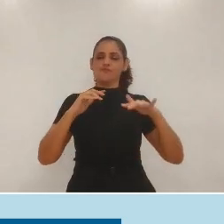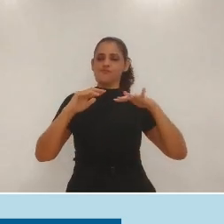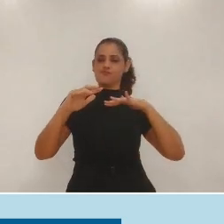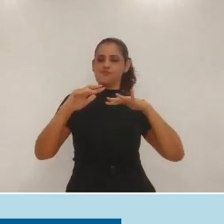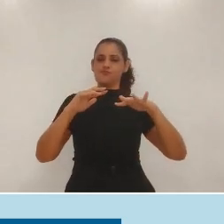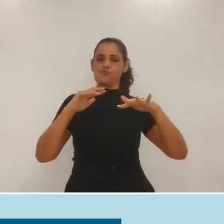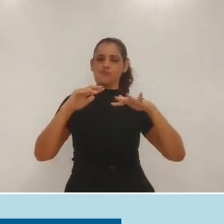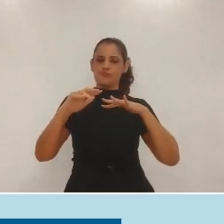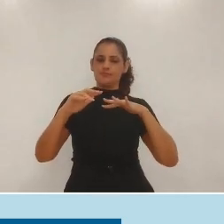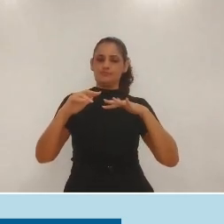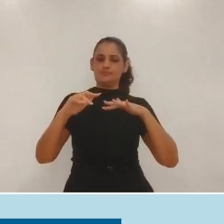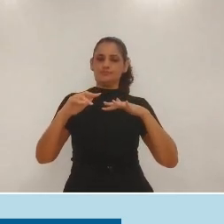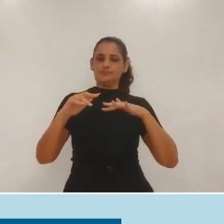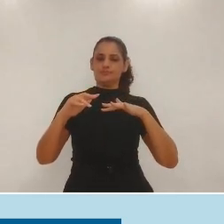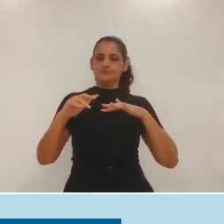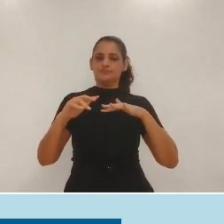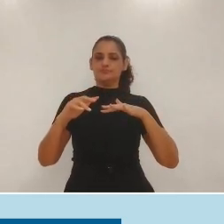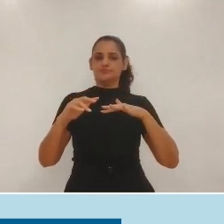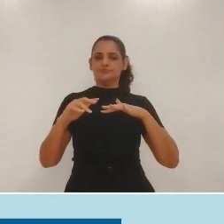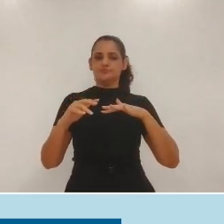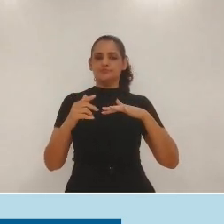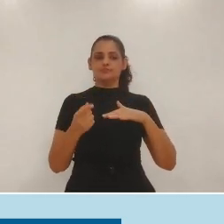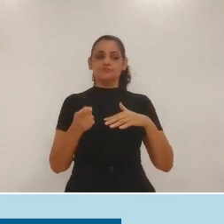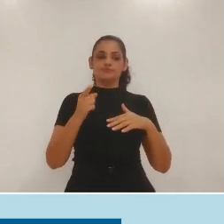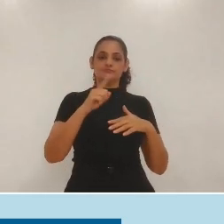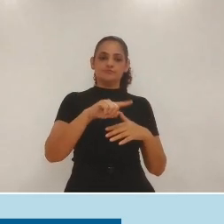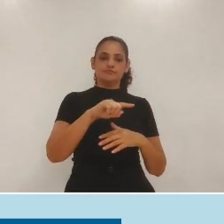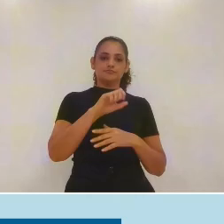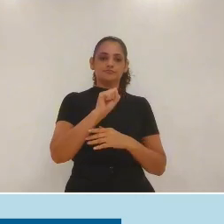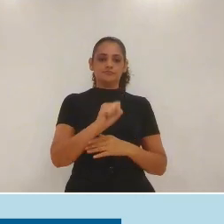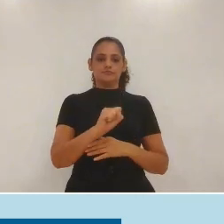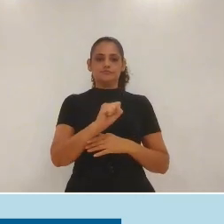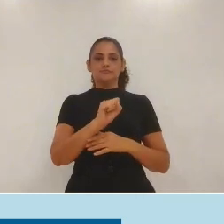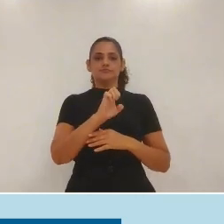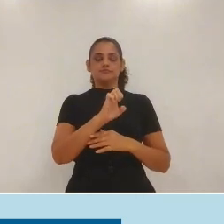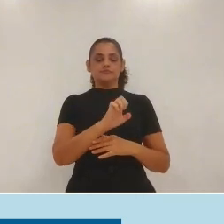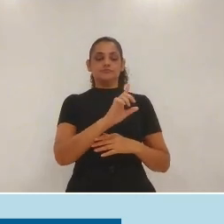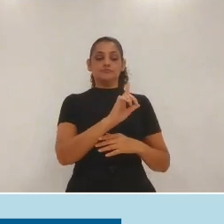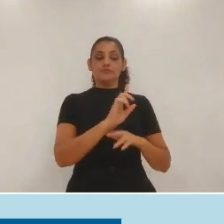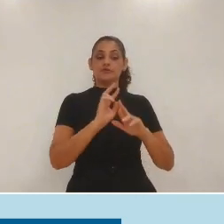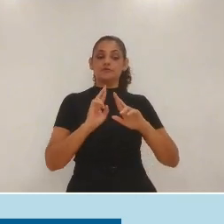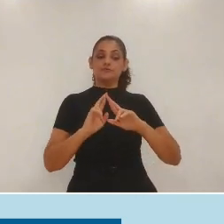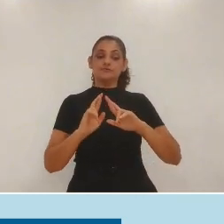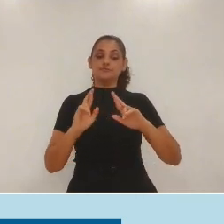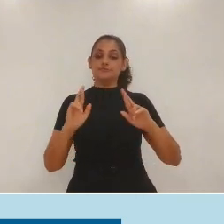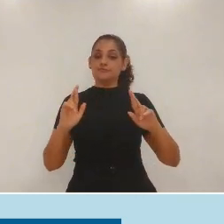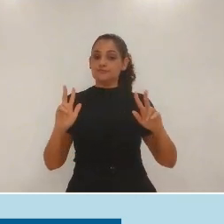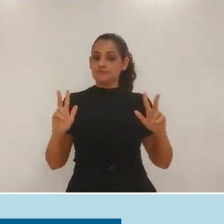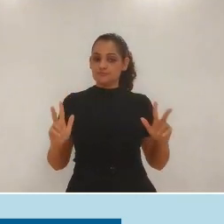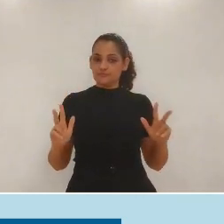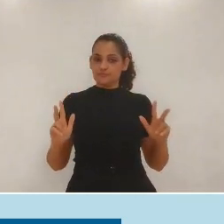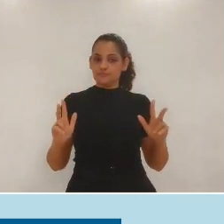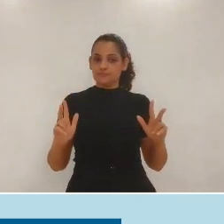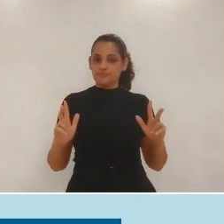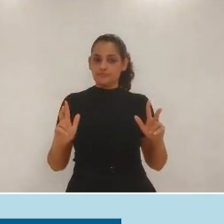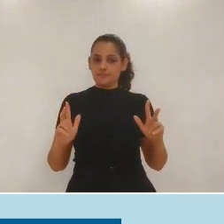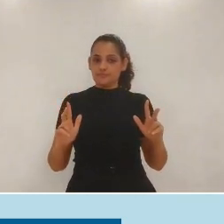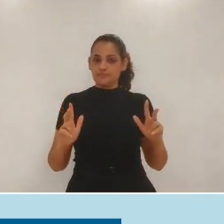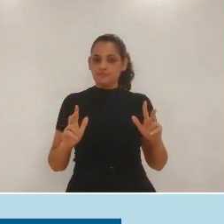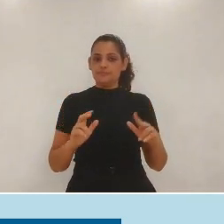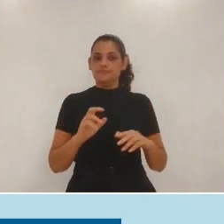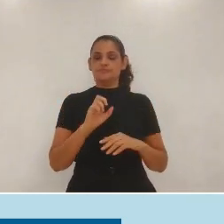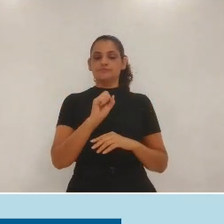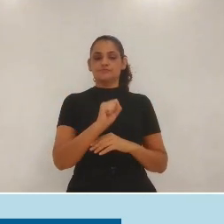uma coisa, a síndrome de Ehlers-Danlos, ela é outra, na qual a síndrome de